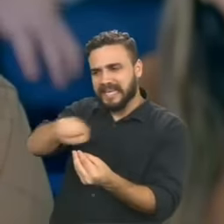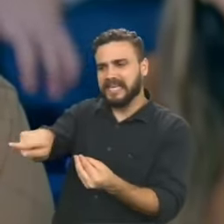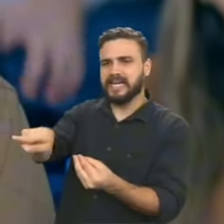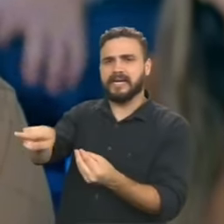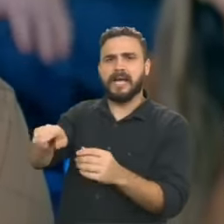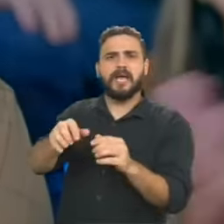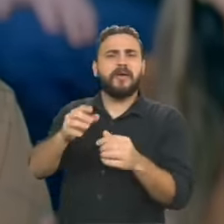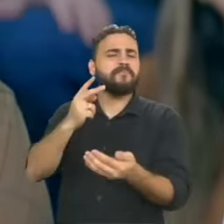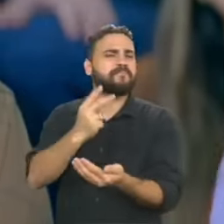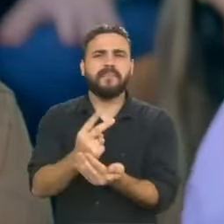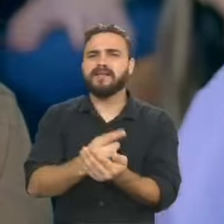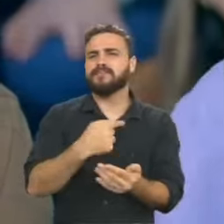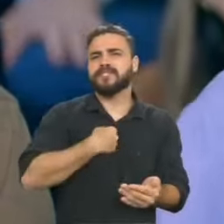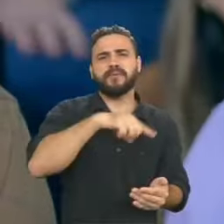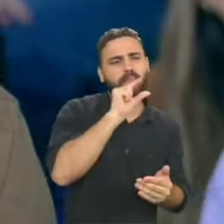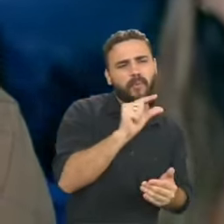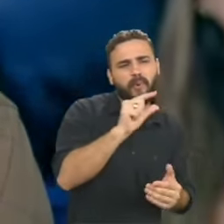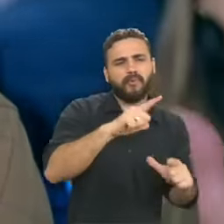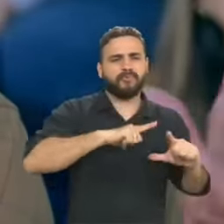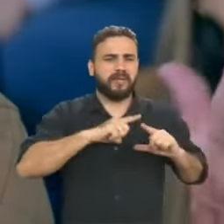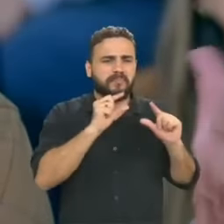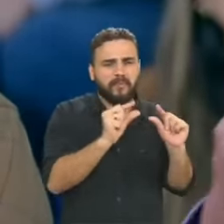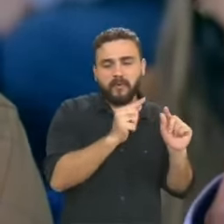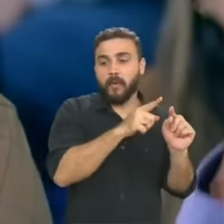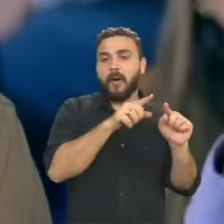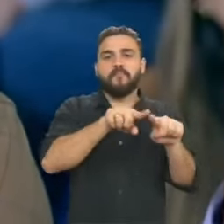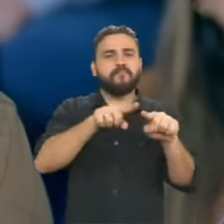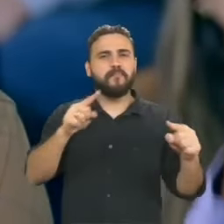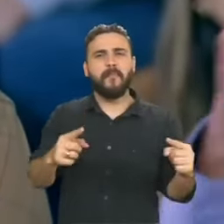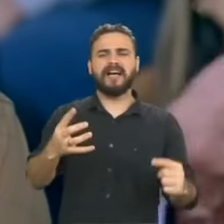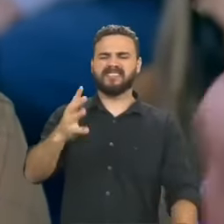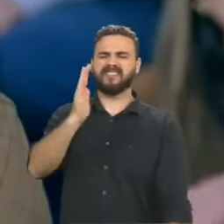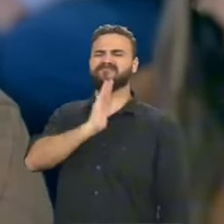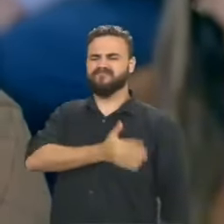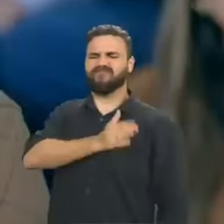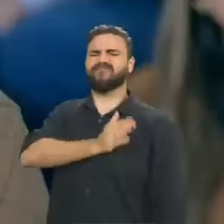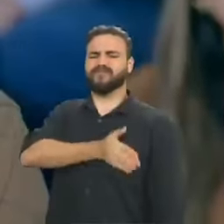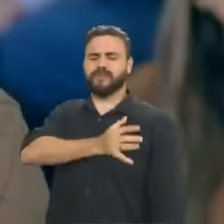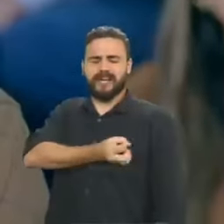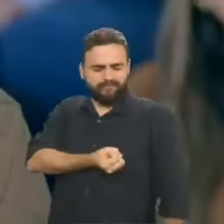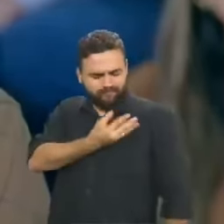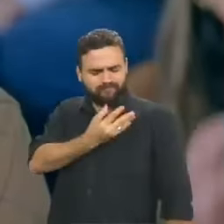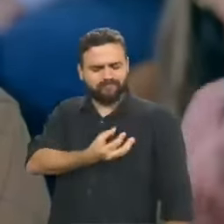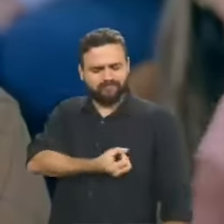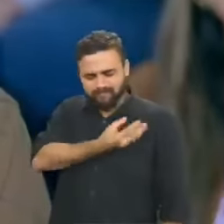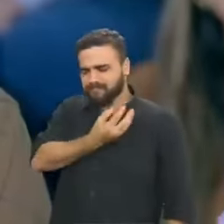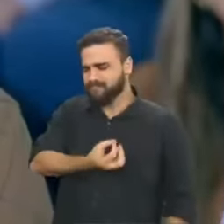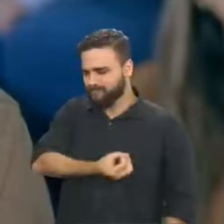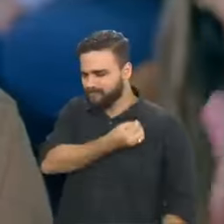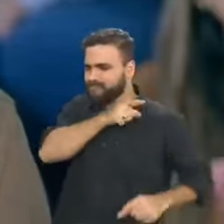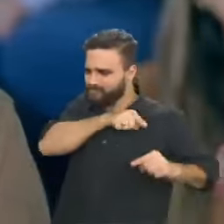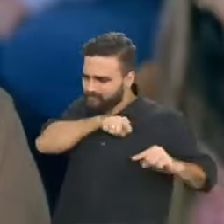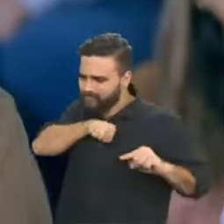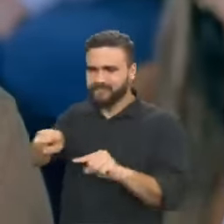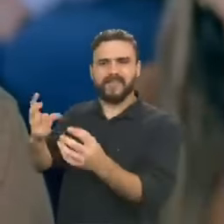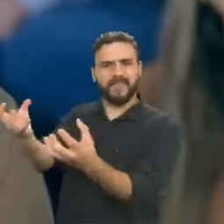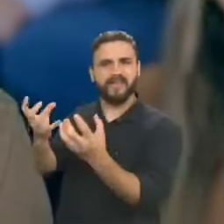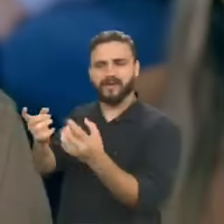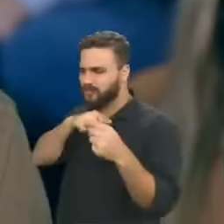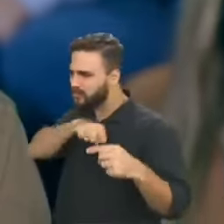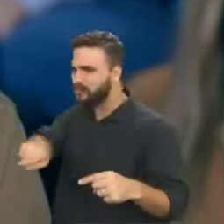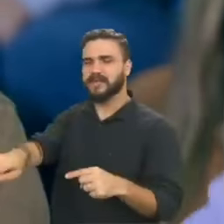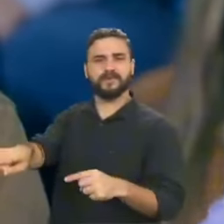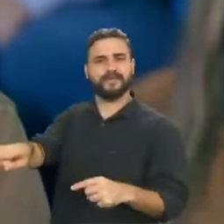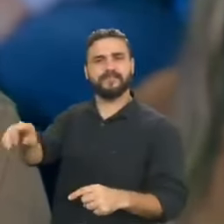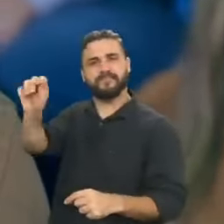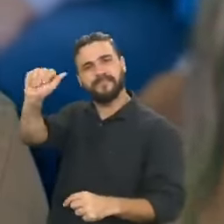fazer uma diferença bruta, não é? Quando a gente tem visão, quando a gente entende que a gente pensa que tem muito pouco,